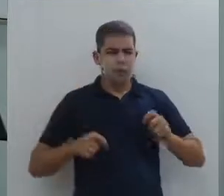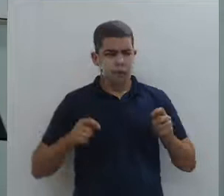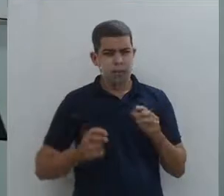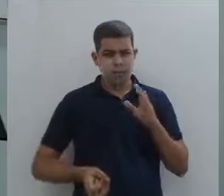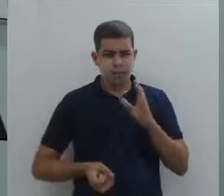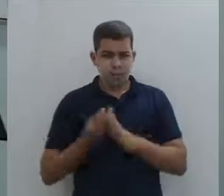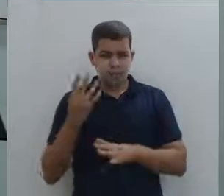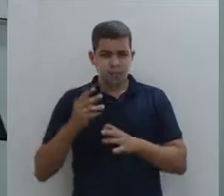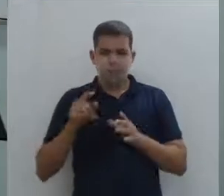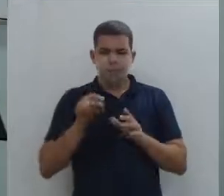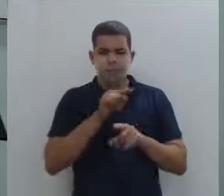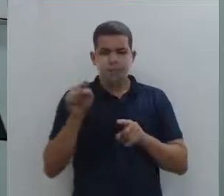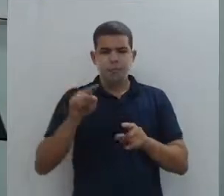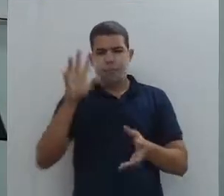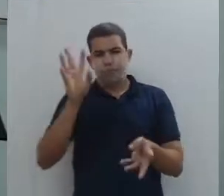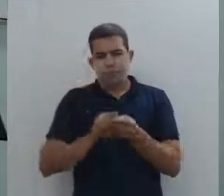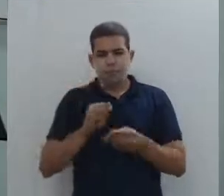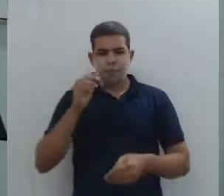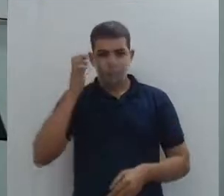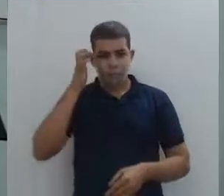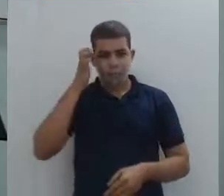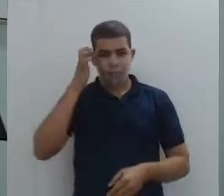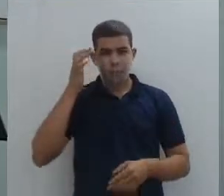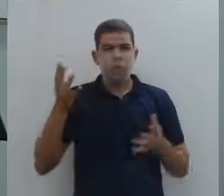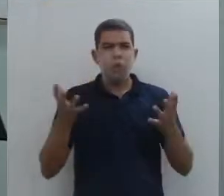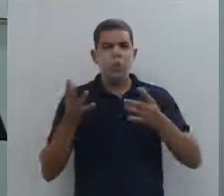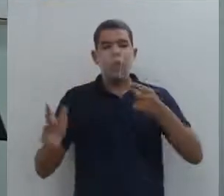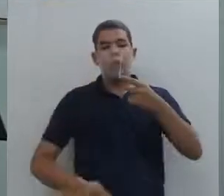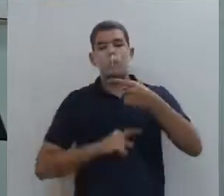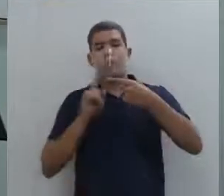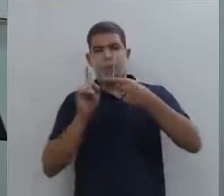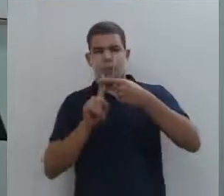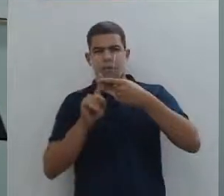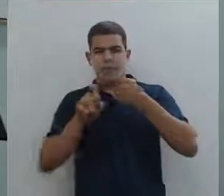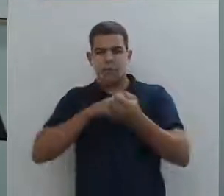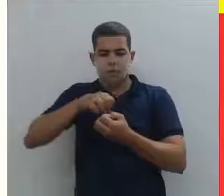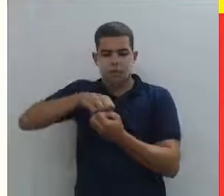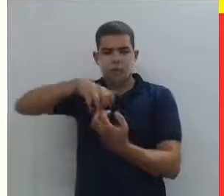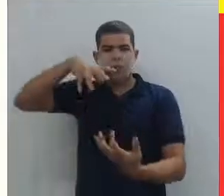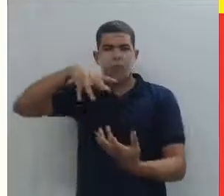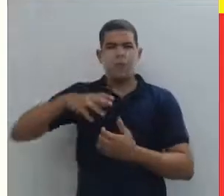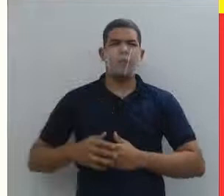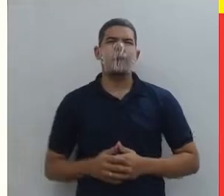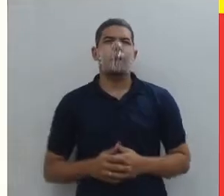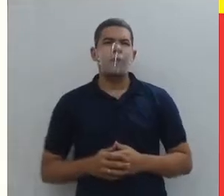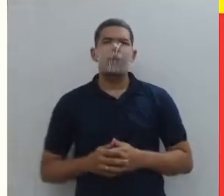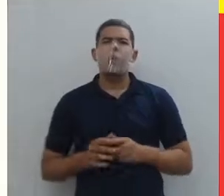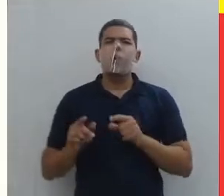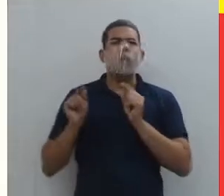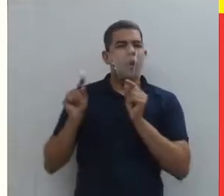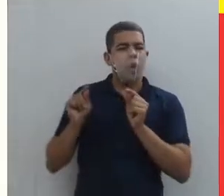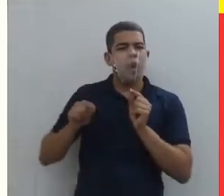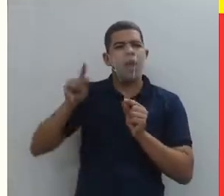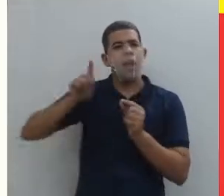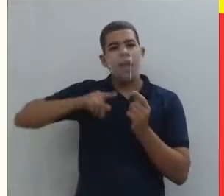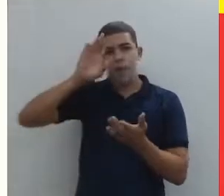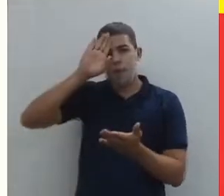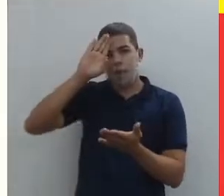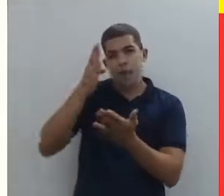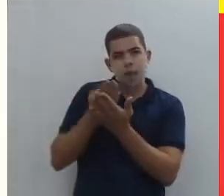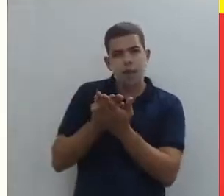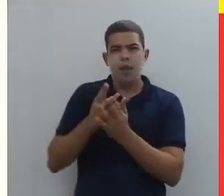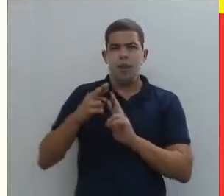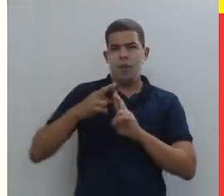determinadas conclusões. Então vamos iniciar hoje com a teoria do criacionismo. Então, o criacionismo é uma teoria ou